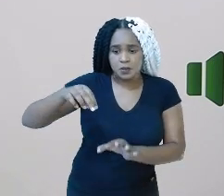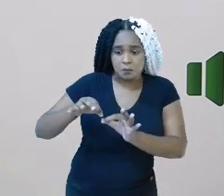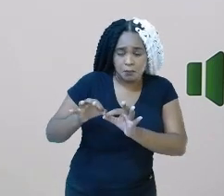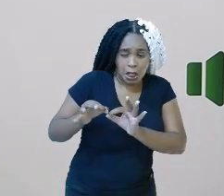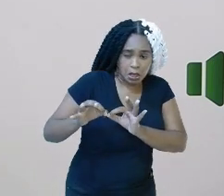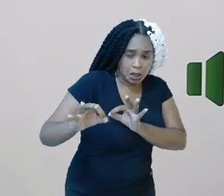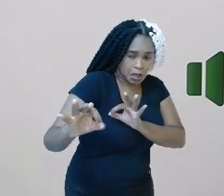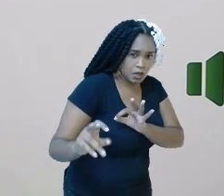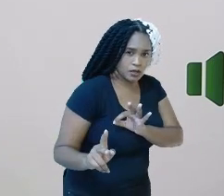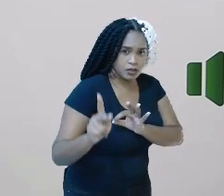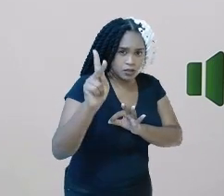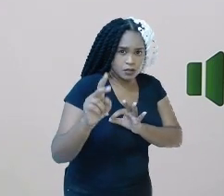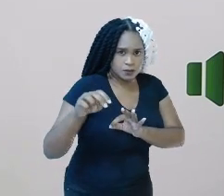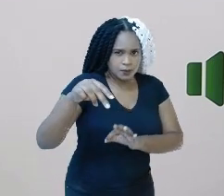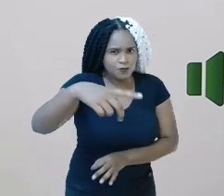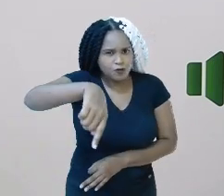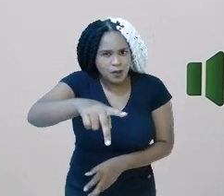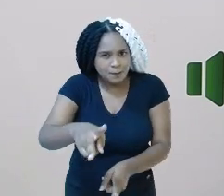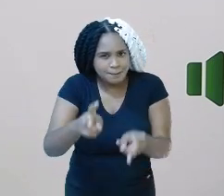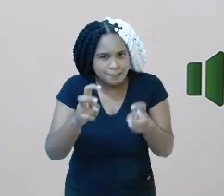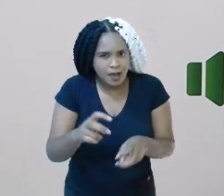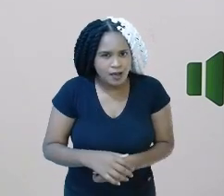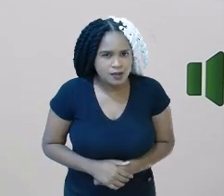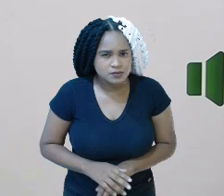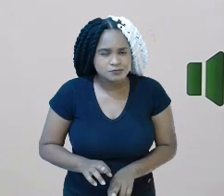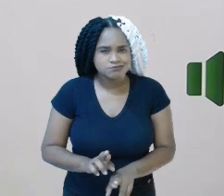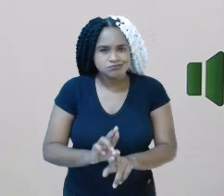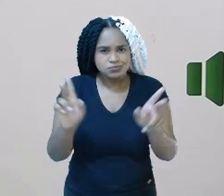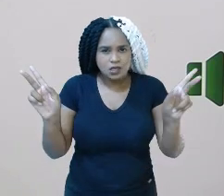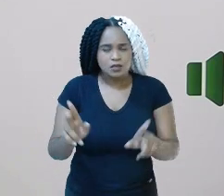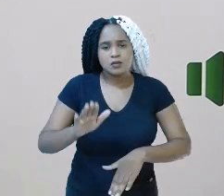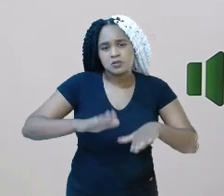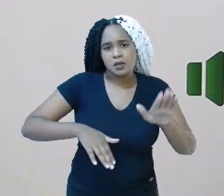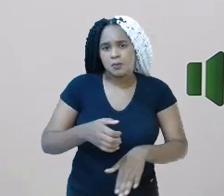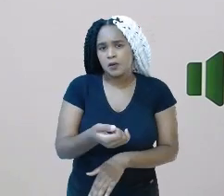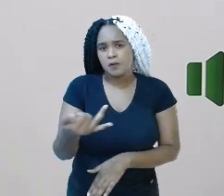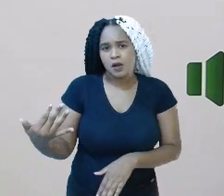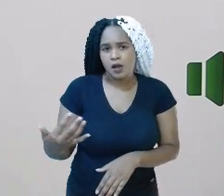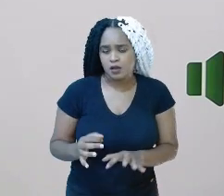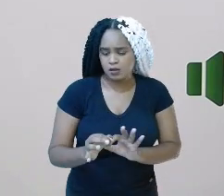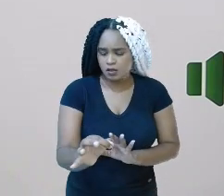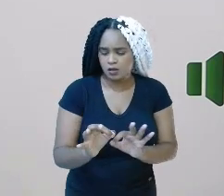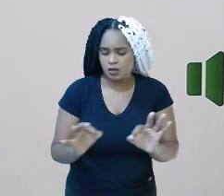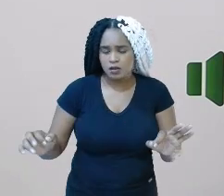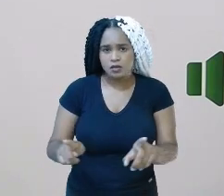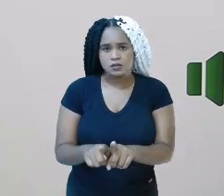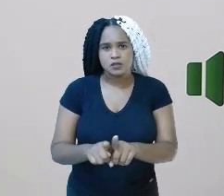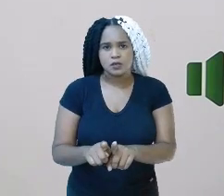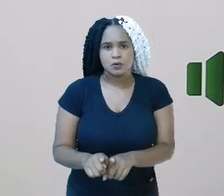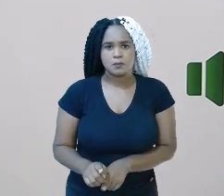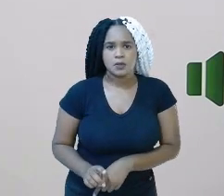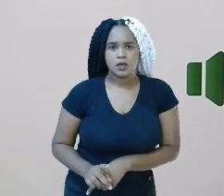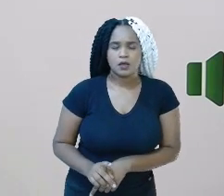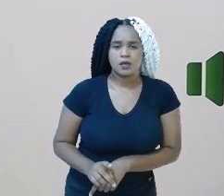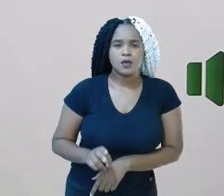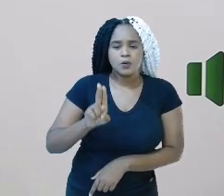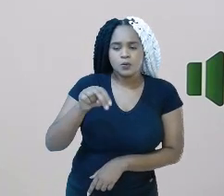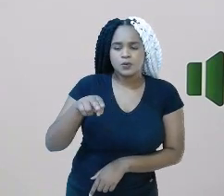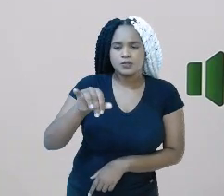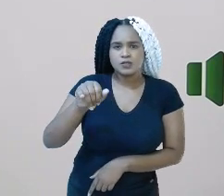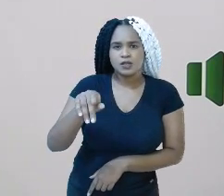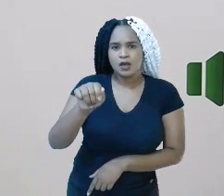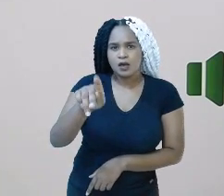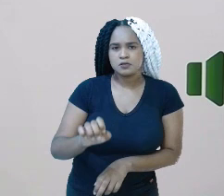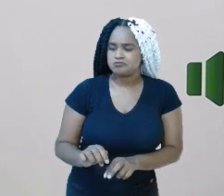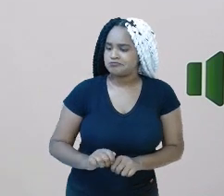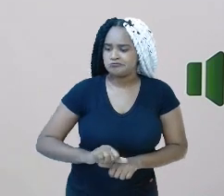quilômetros. Percebe, quinto ano, a diferença? Dependendo do que eu vou medir, eu também mudo as minhas unidades